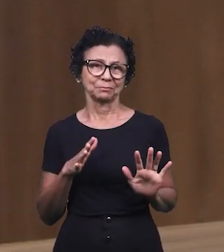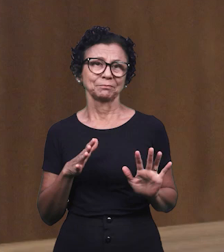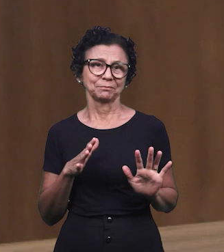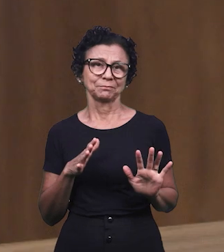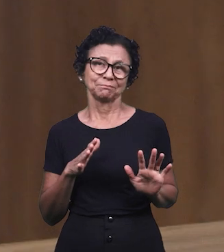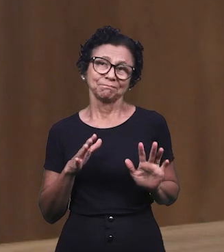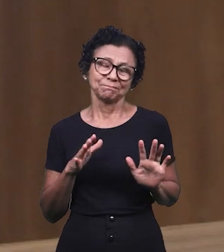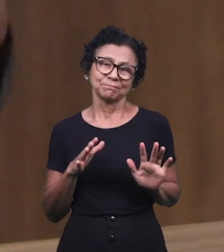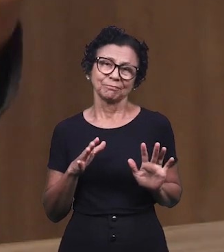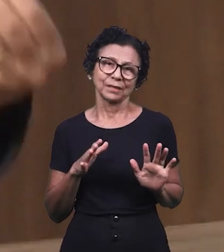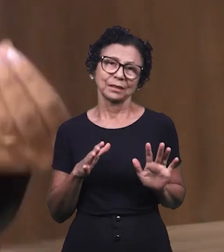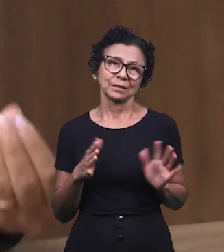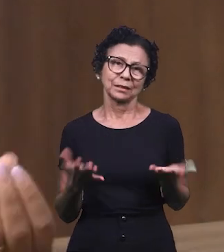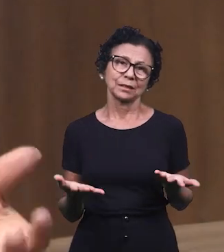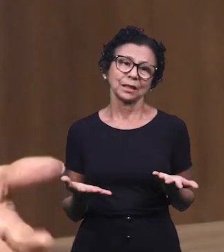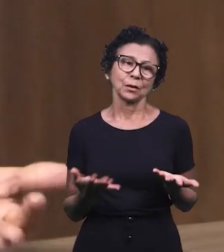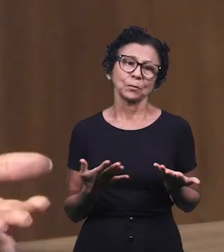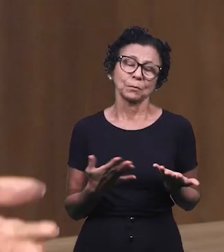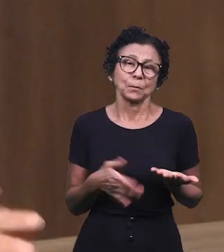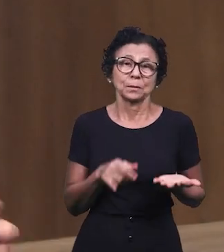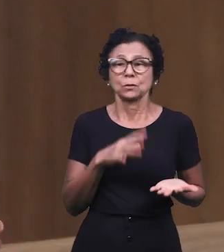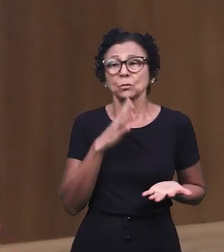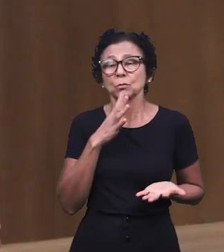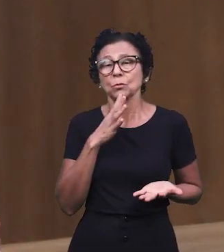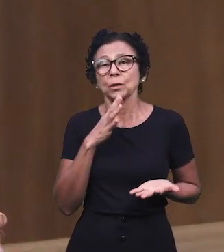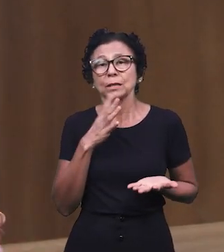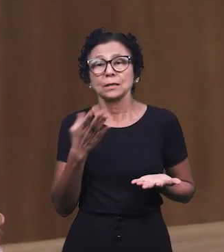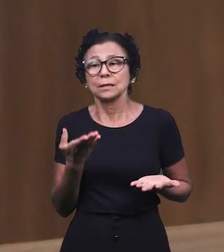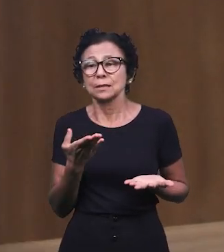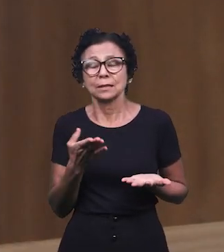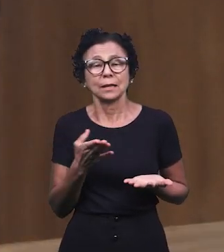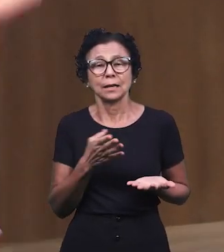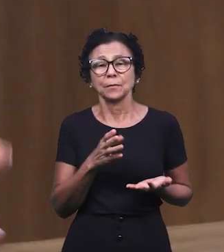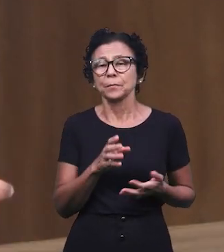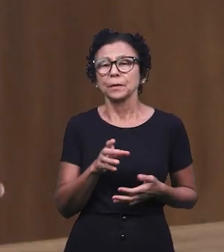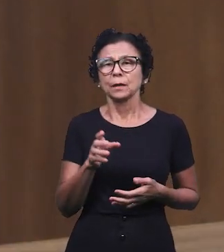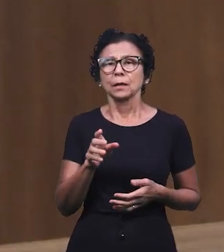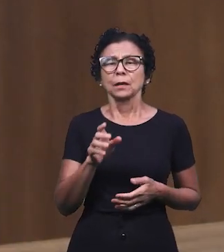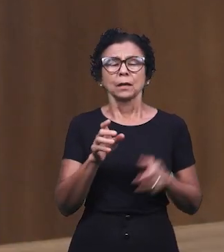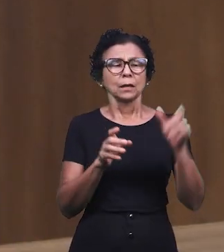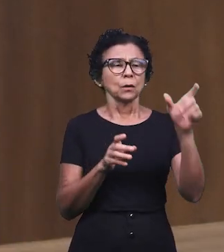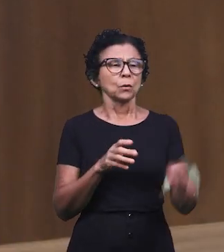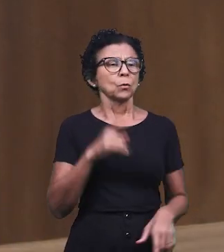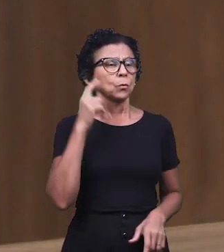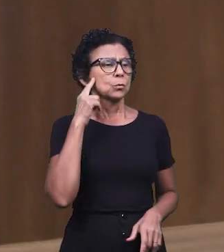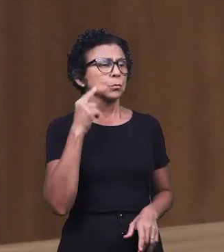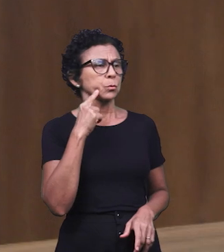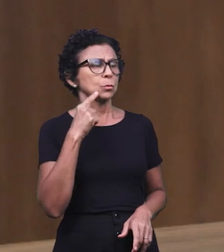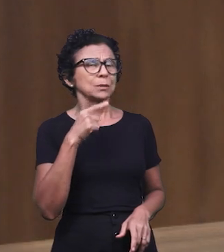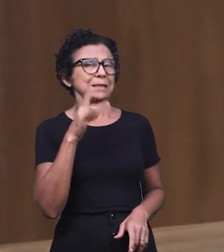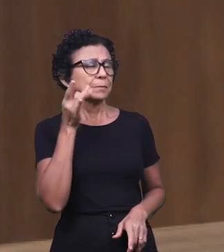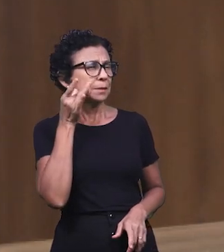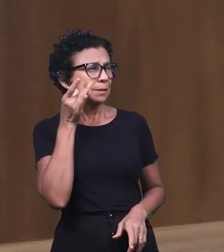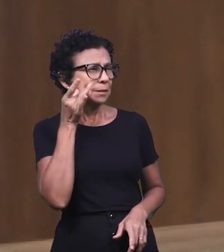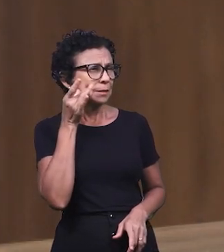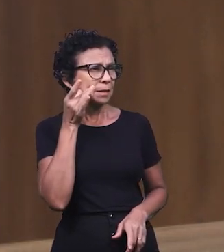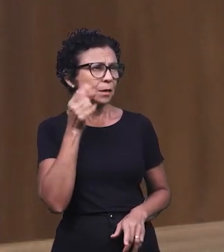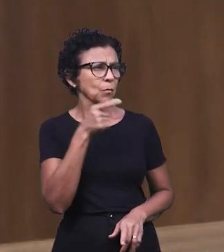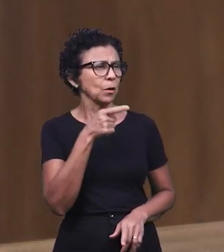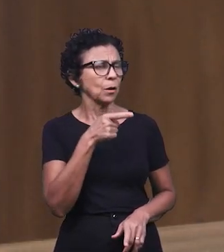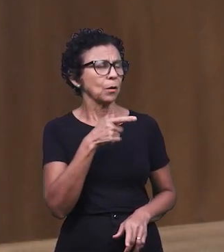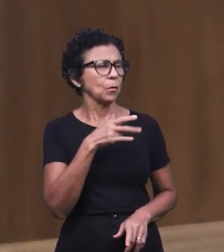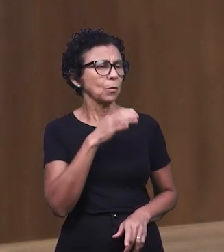precisam ter ciência do público, do surdo que eu estou interpretando, se eu estou ali presencialmente com ele. Né? Se ele vai ler lá